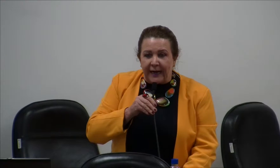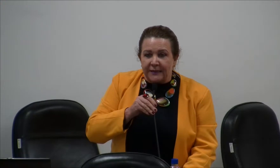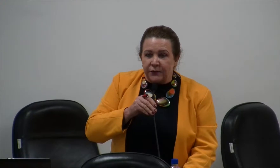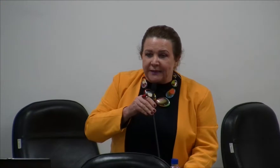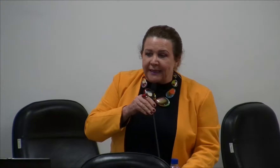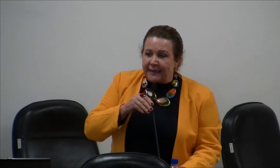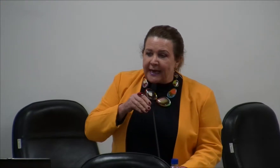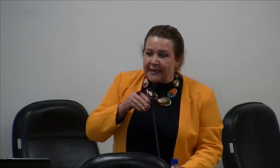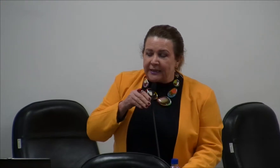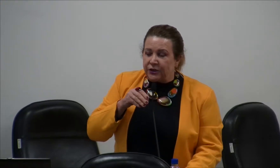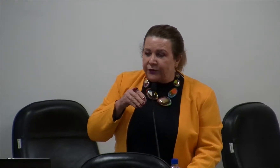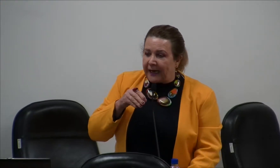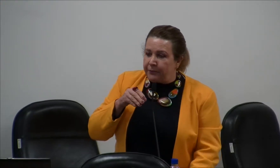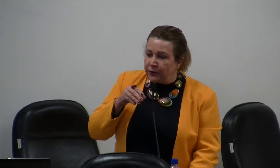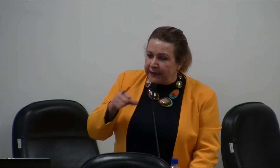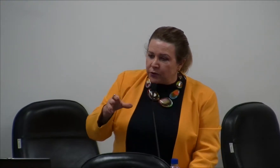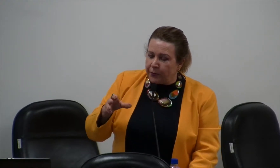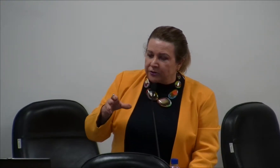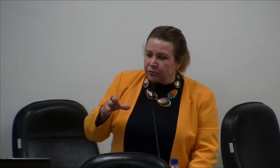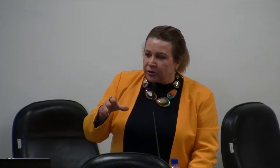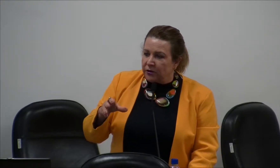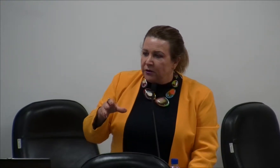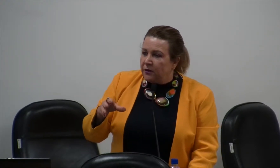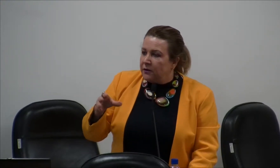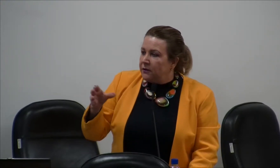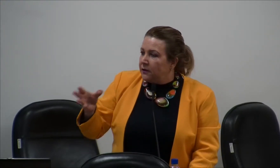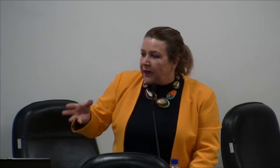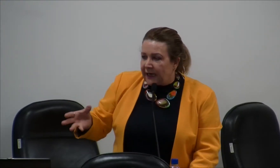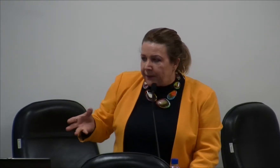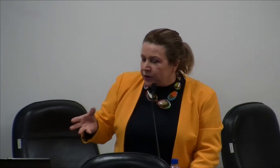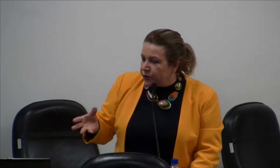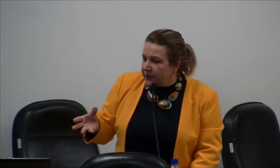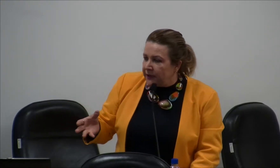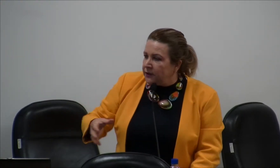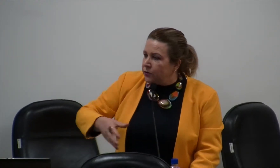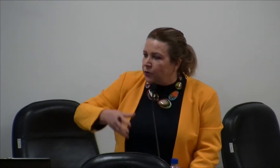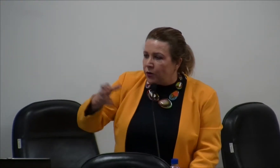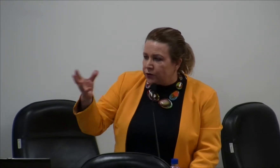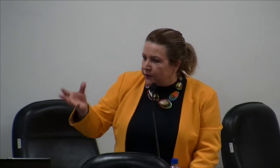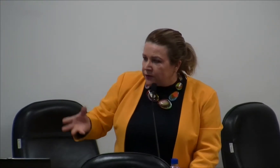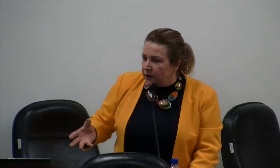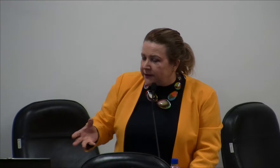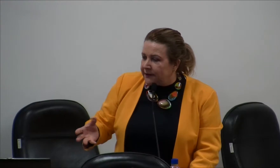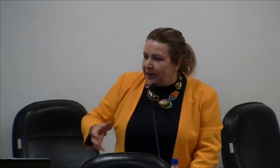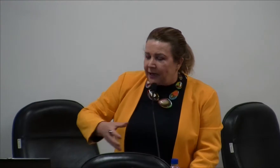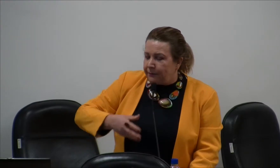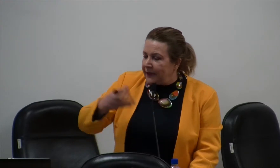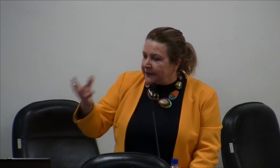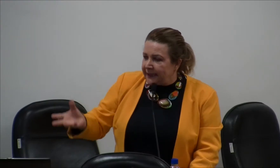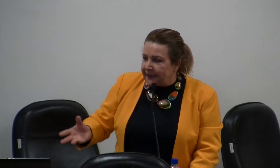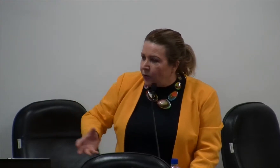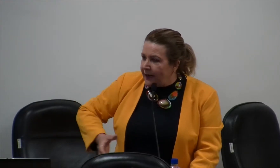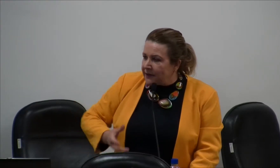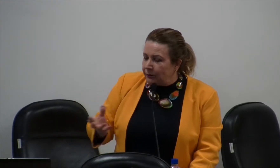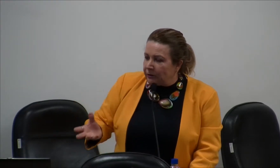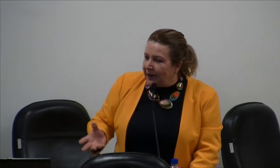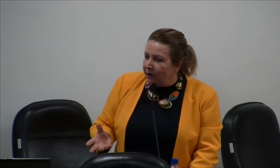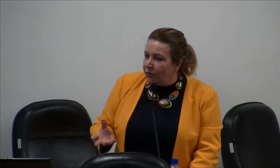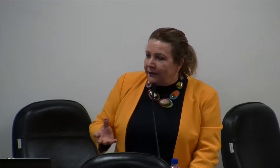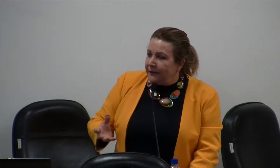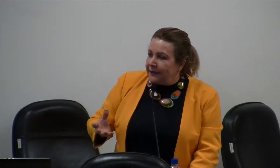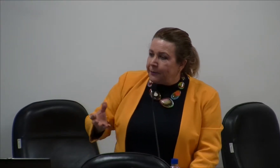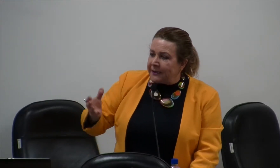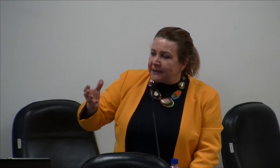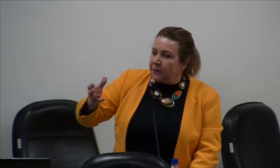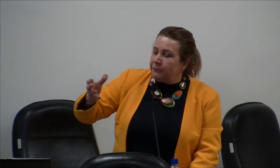porque, às vezes, na ideia de ficar bonito, pastor, acaba prejudicando outros fatores. A planta é inadequada para o